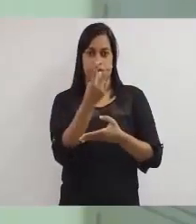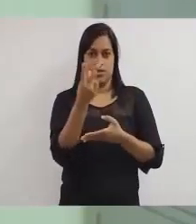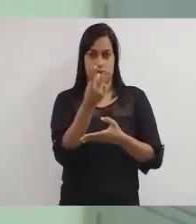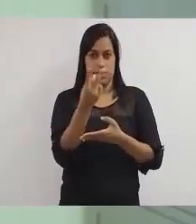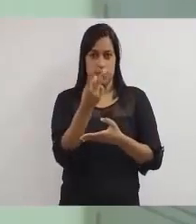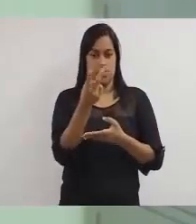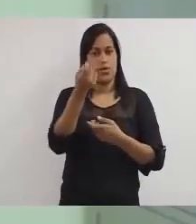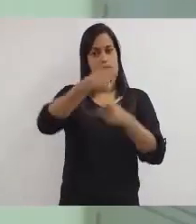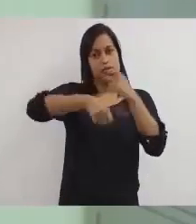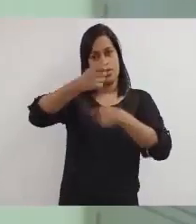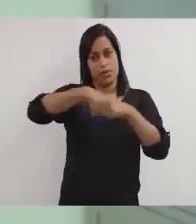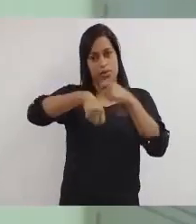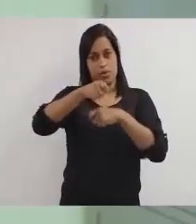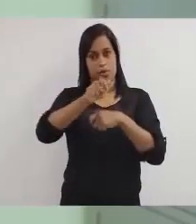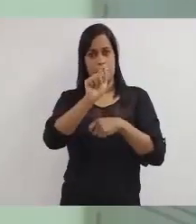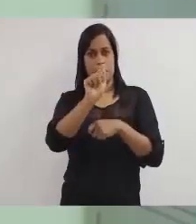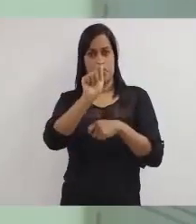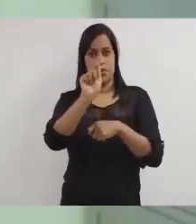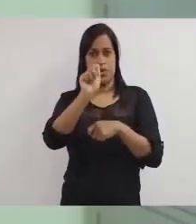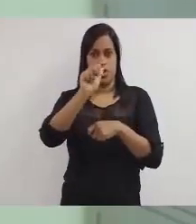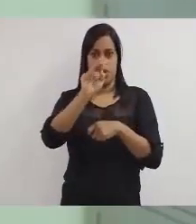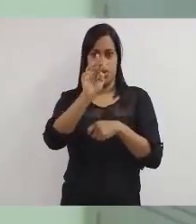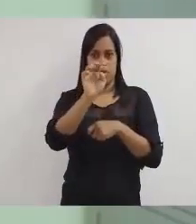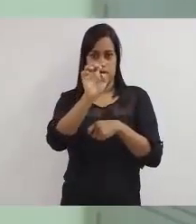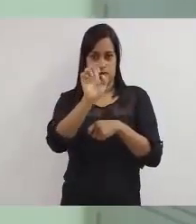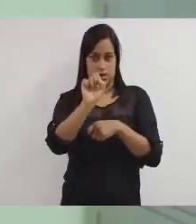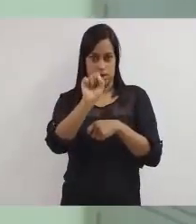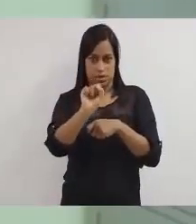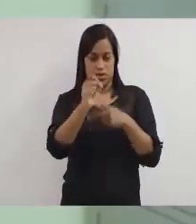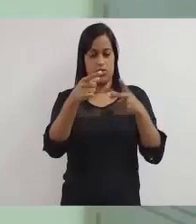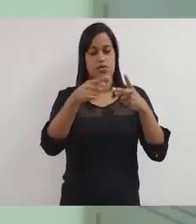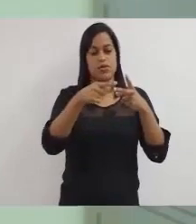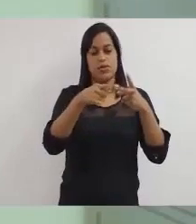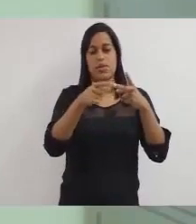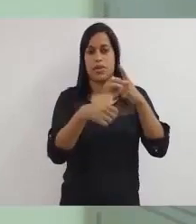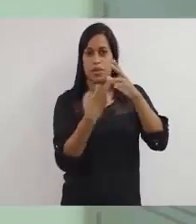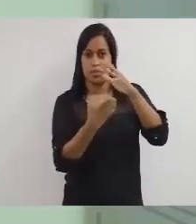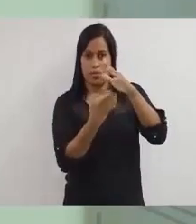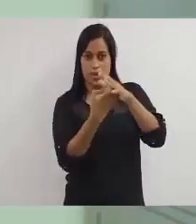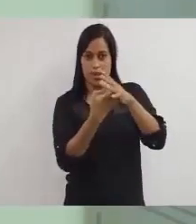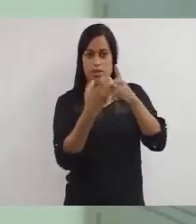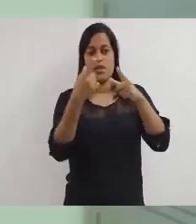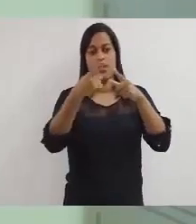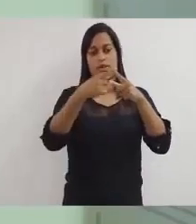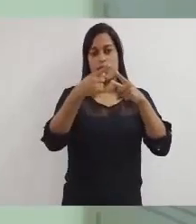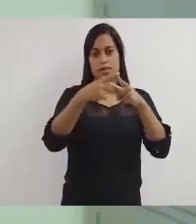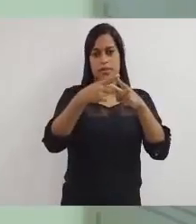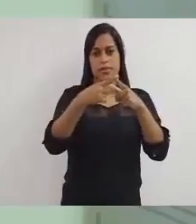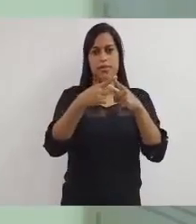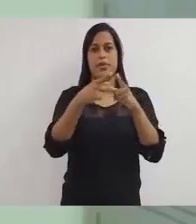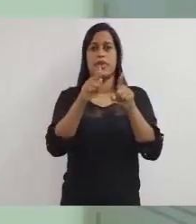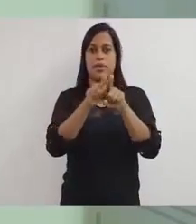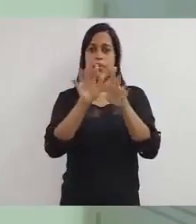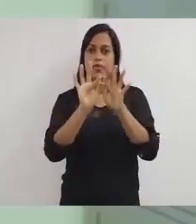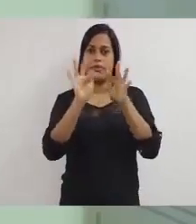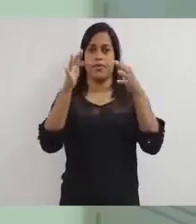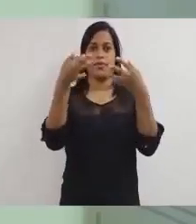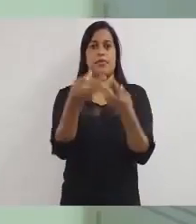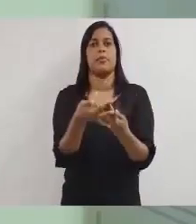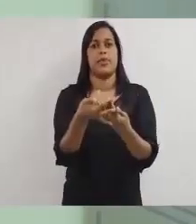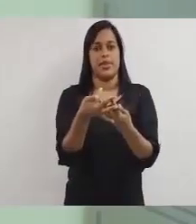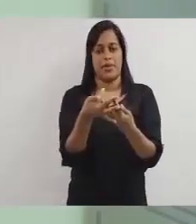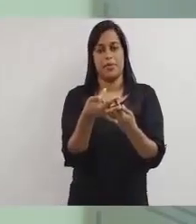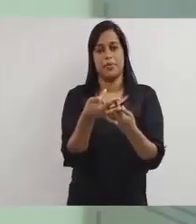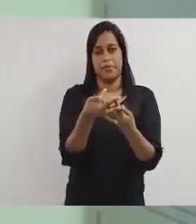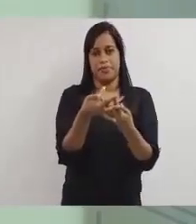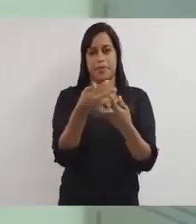dois agentes econômicos, do agente econômico empresa e do agente econômico família.